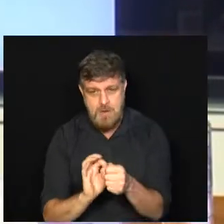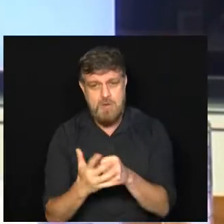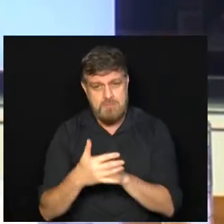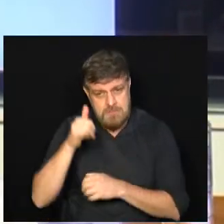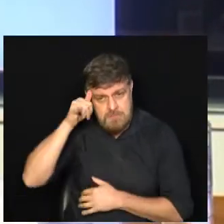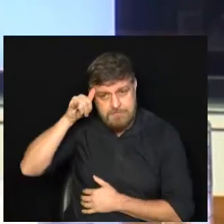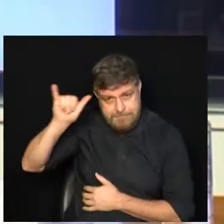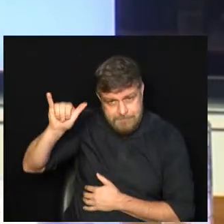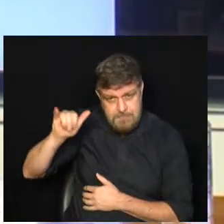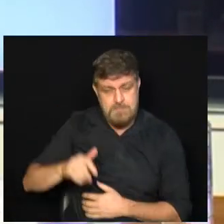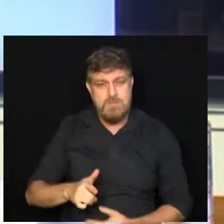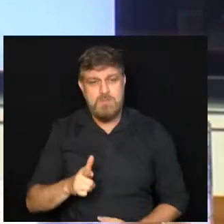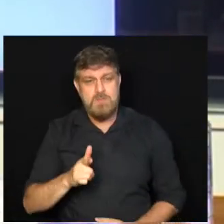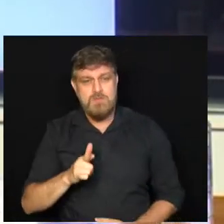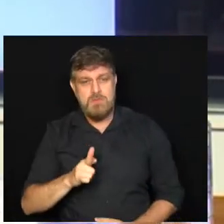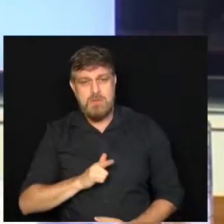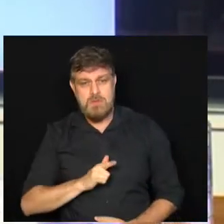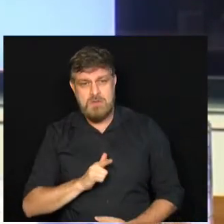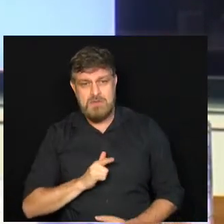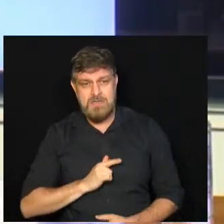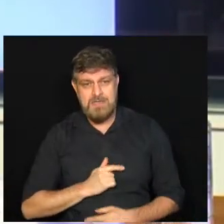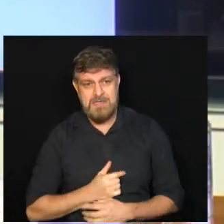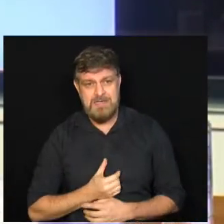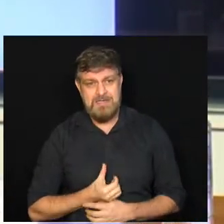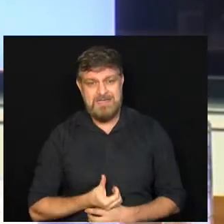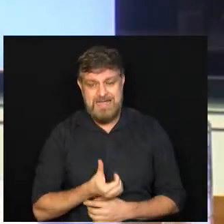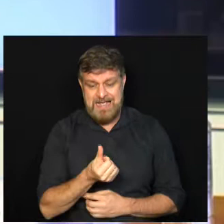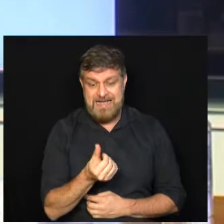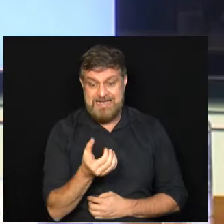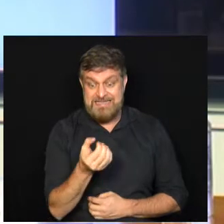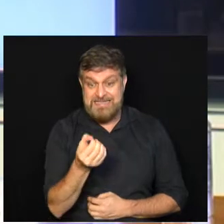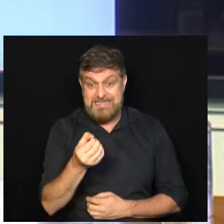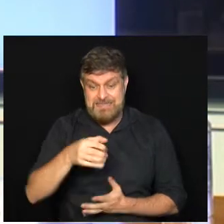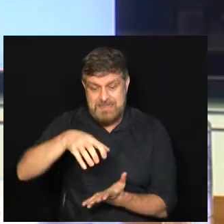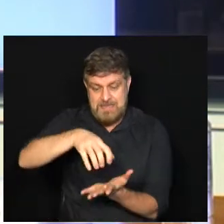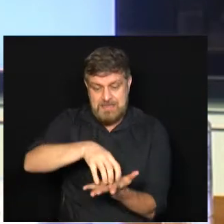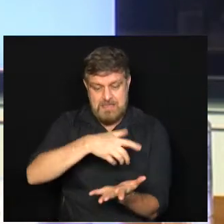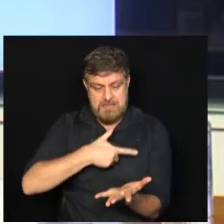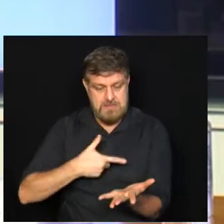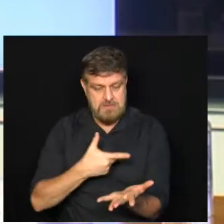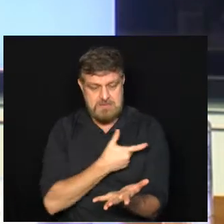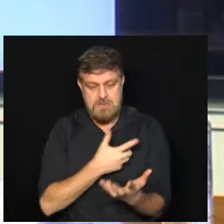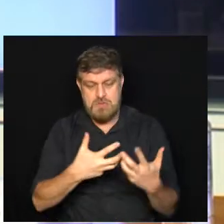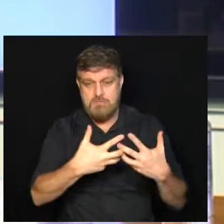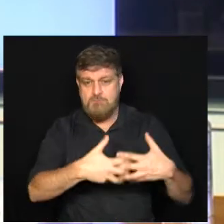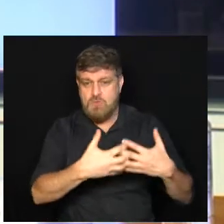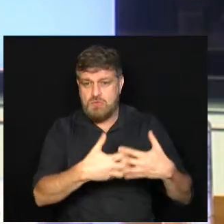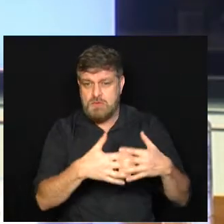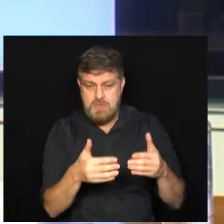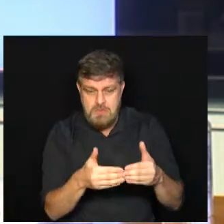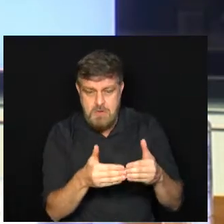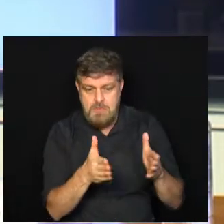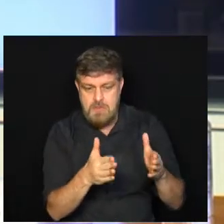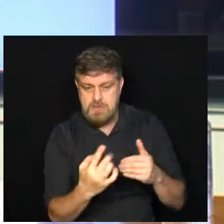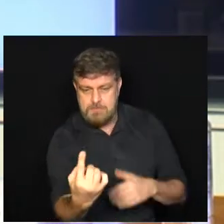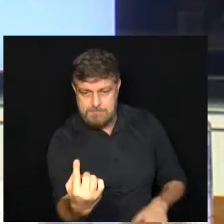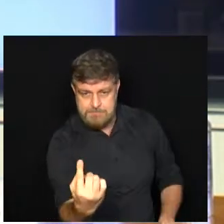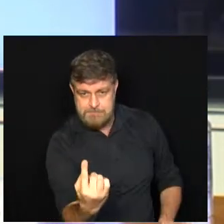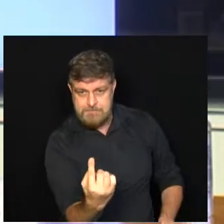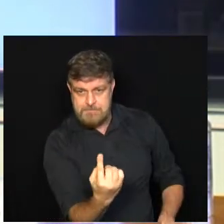de saúde. Então, nós vamos estar com 60 centros de saúde abertos. Nós montamos